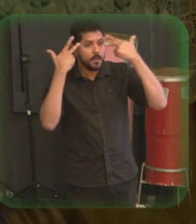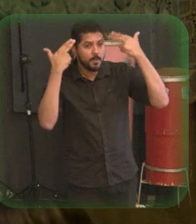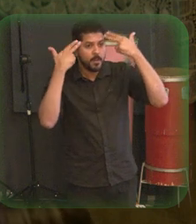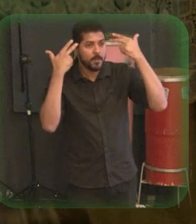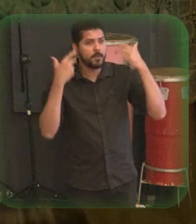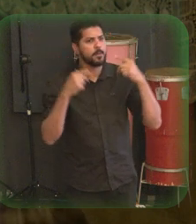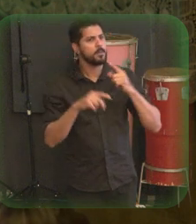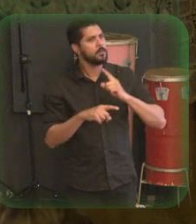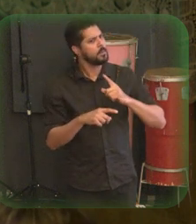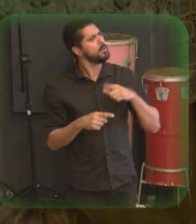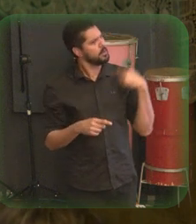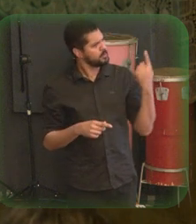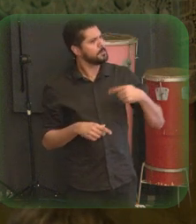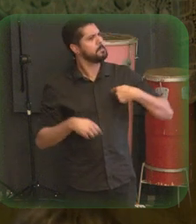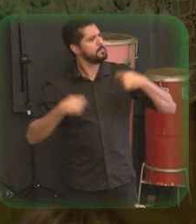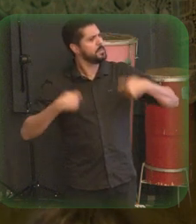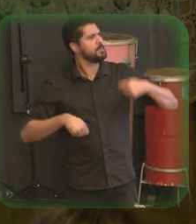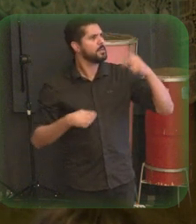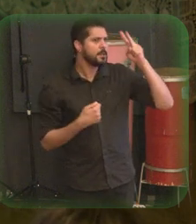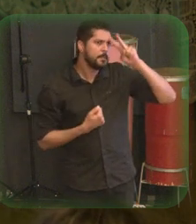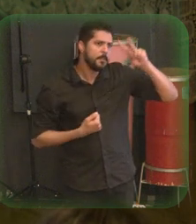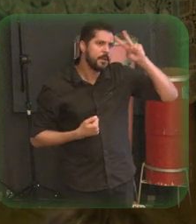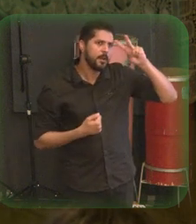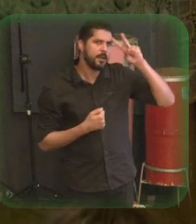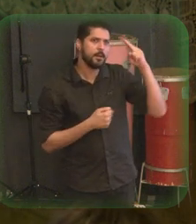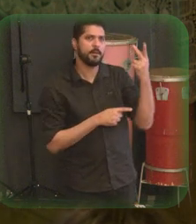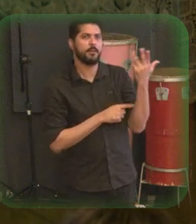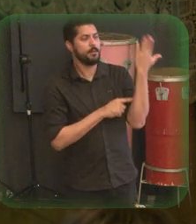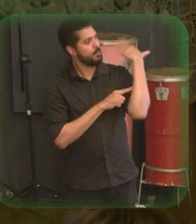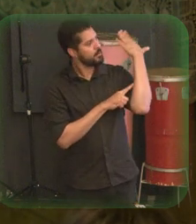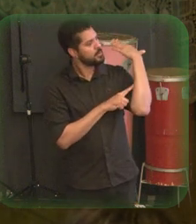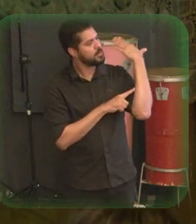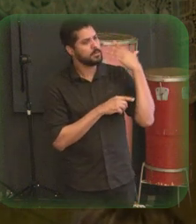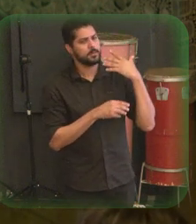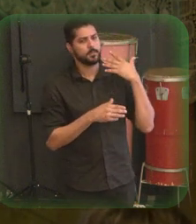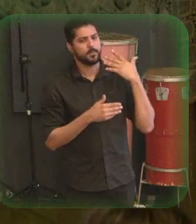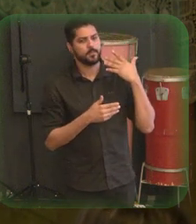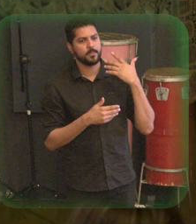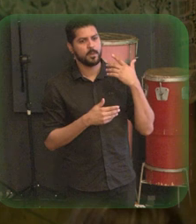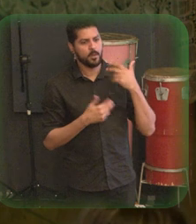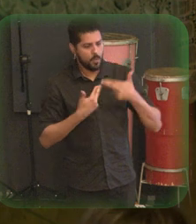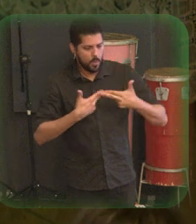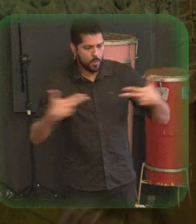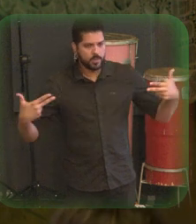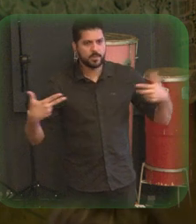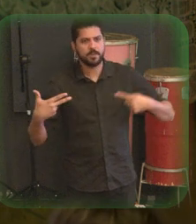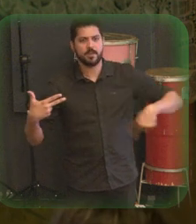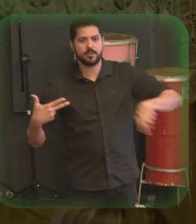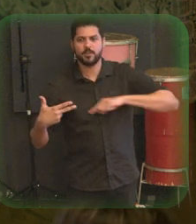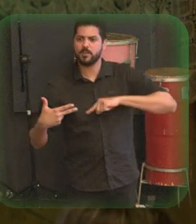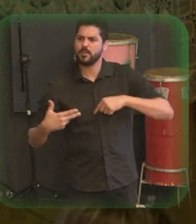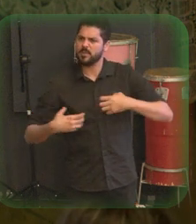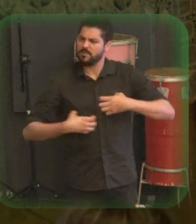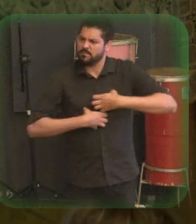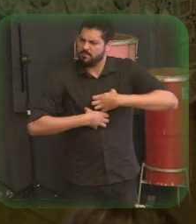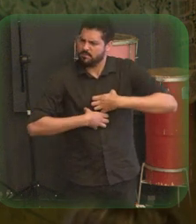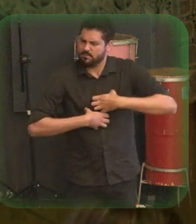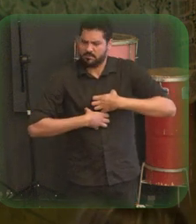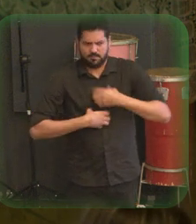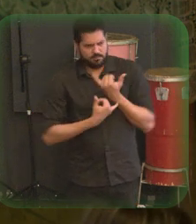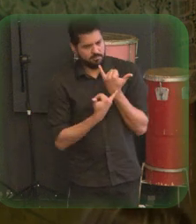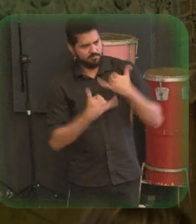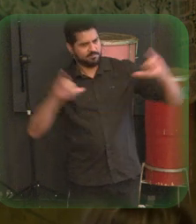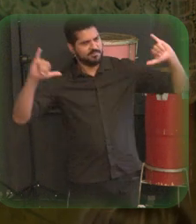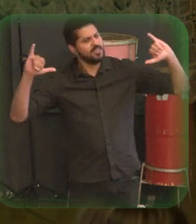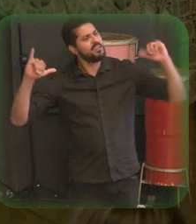que ter memória, tem que lembrar que houve um tempo em que coisas que nós hoje consideramos absurdas